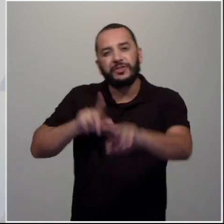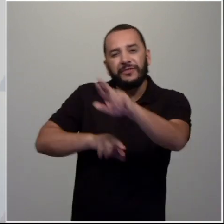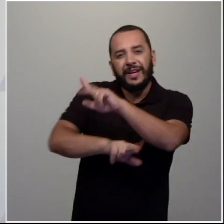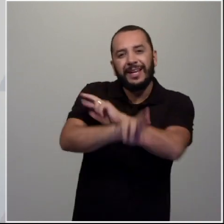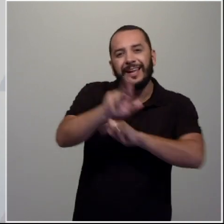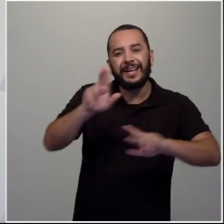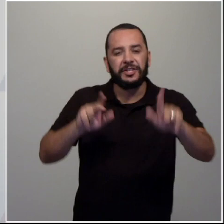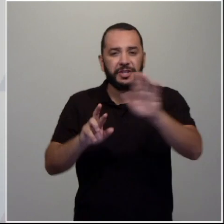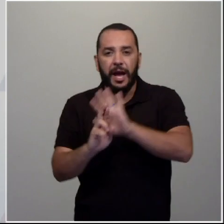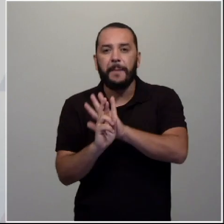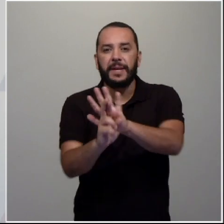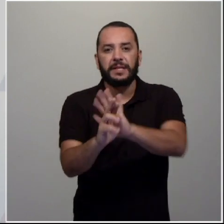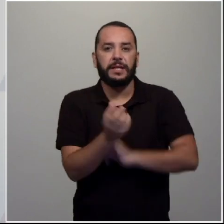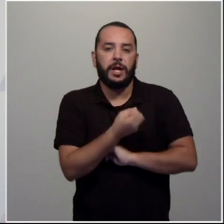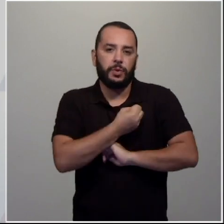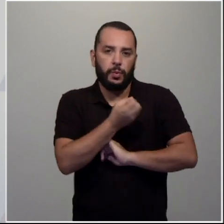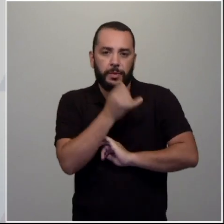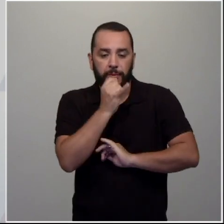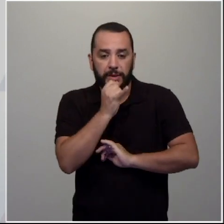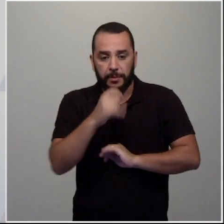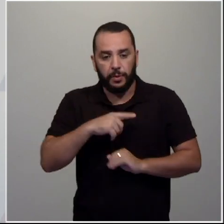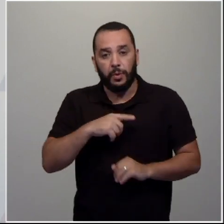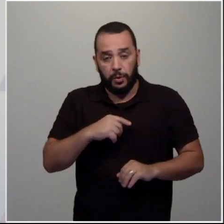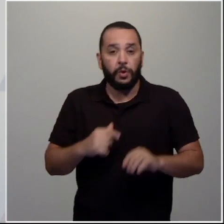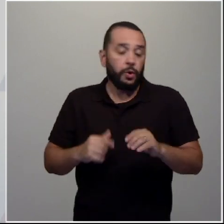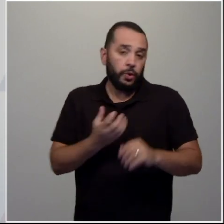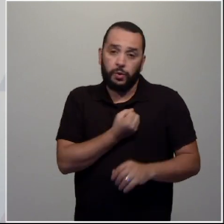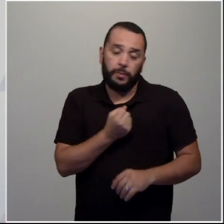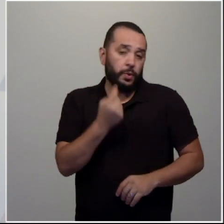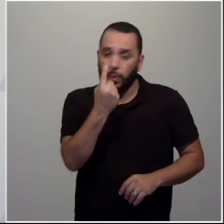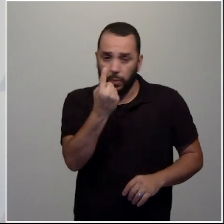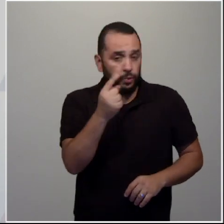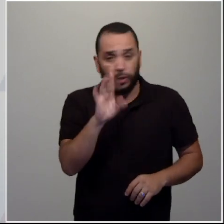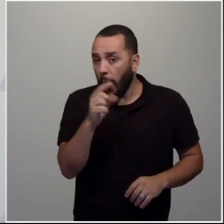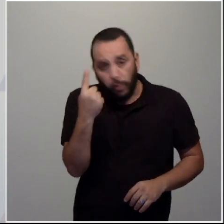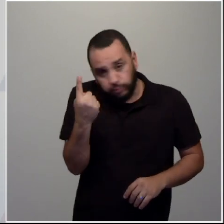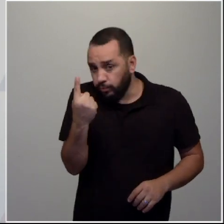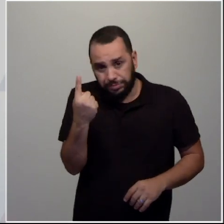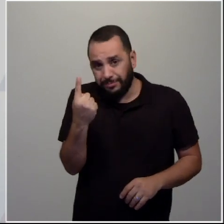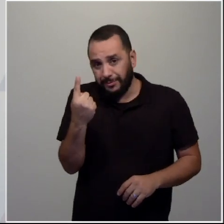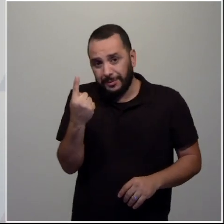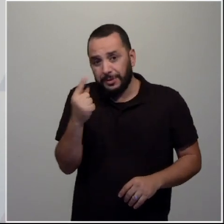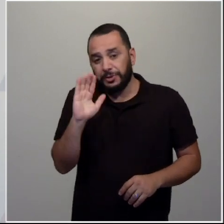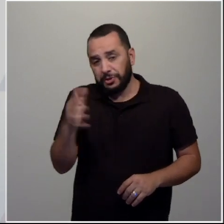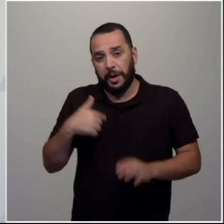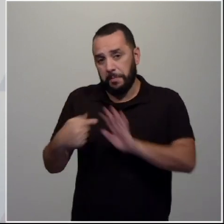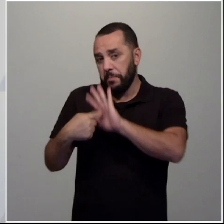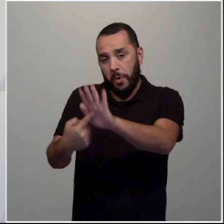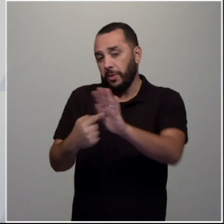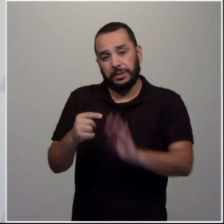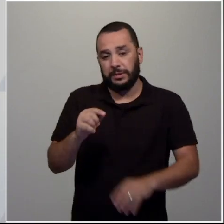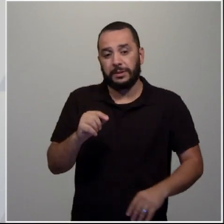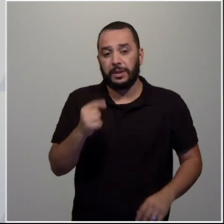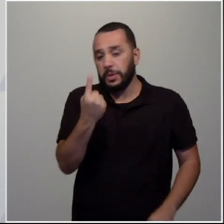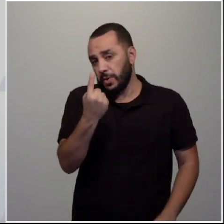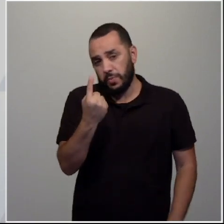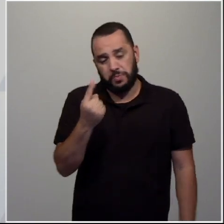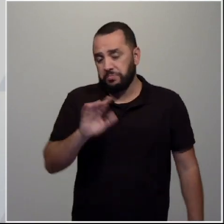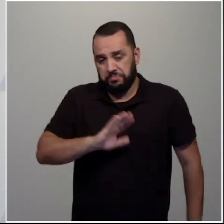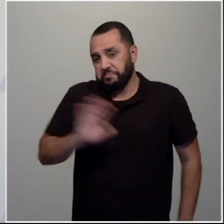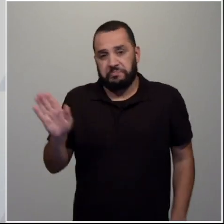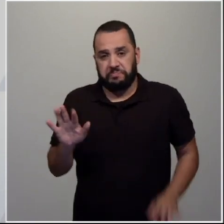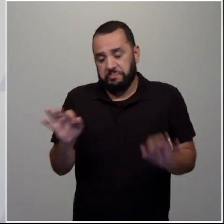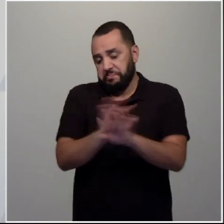cada número então por exemplo o número 1 só temos uma forma diferente de representar né que é com a própria barrinha do número 1